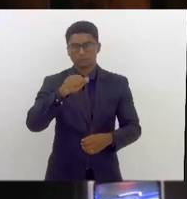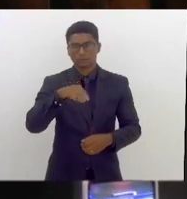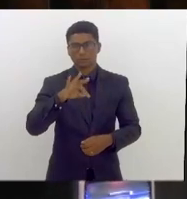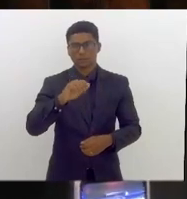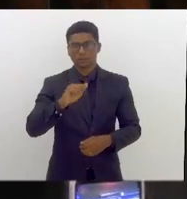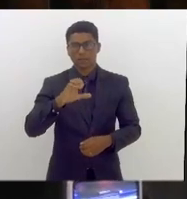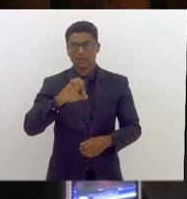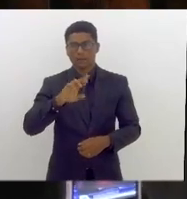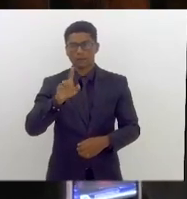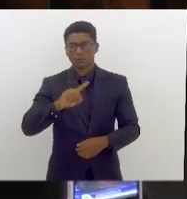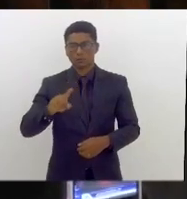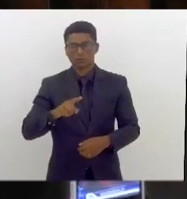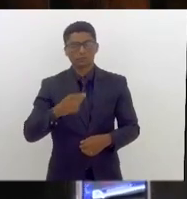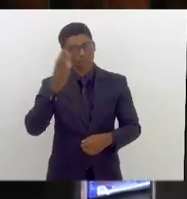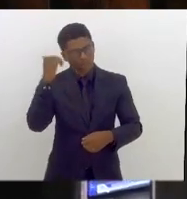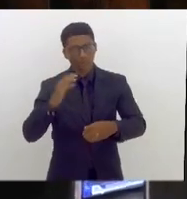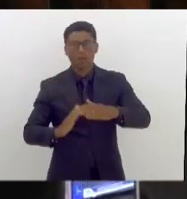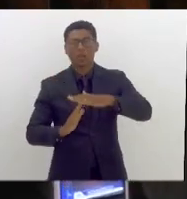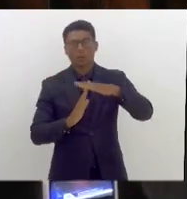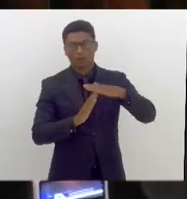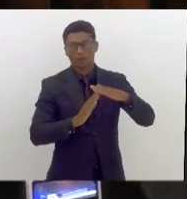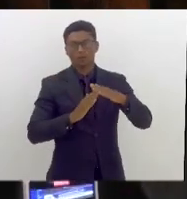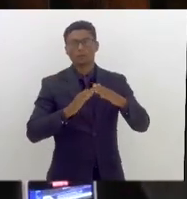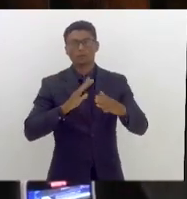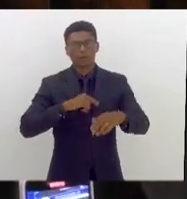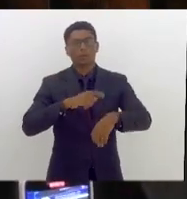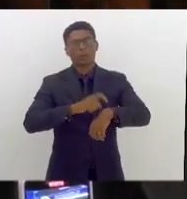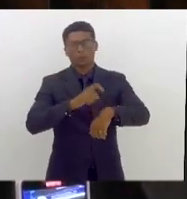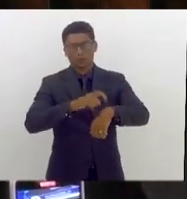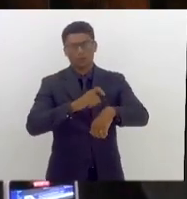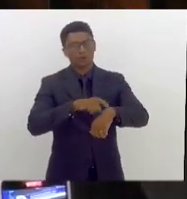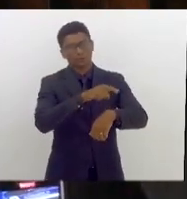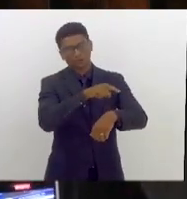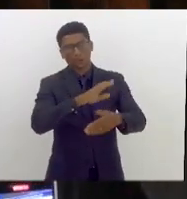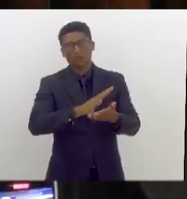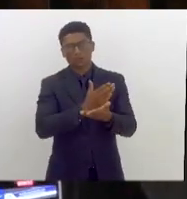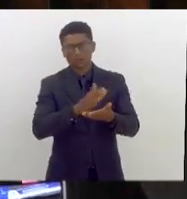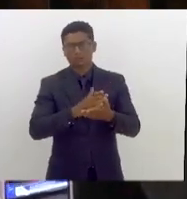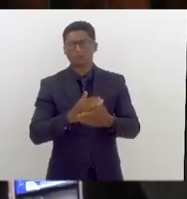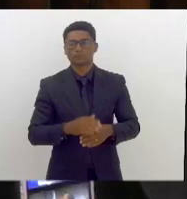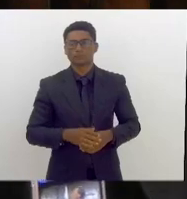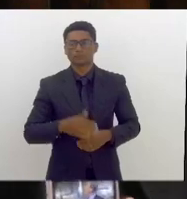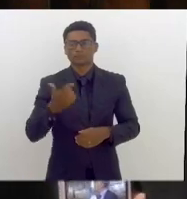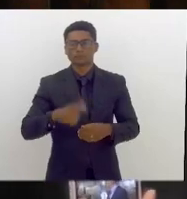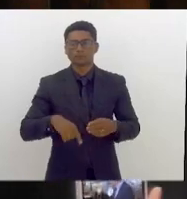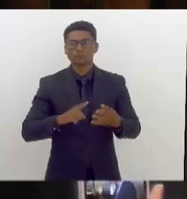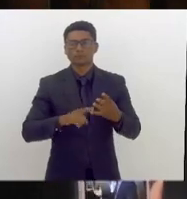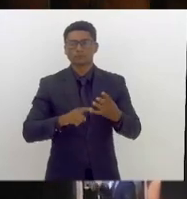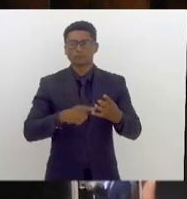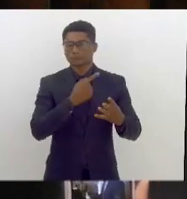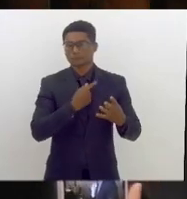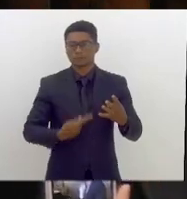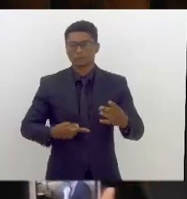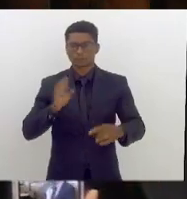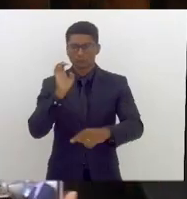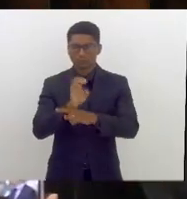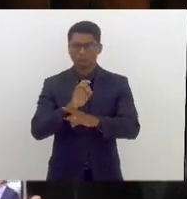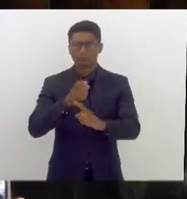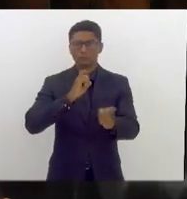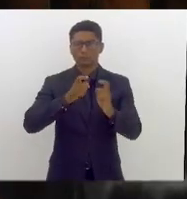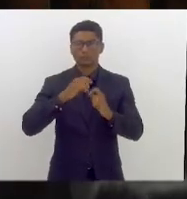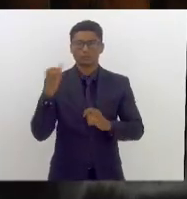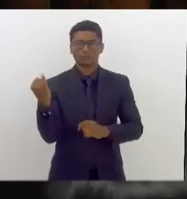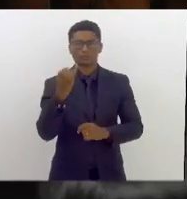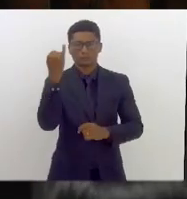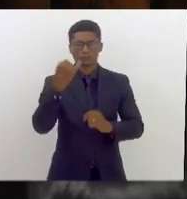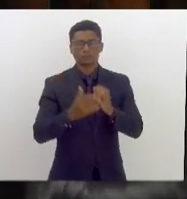com limitações, ainda que apenas nos horários de pico. A outra foi envolver mais o governo do Estado num debate importante sobre a segurança